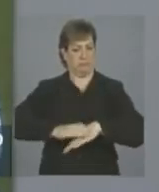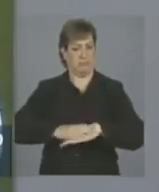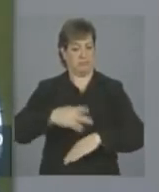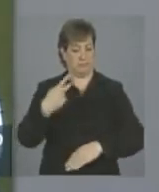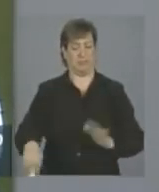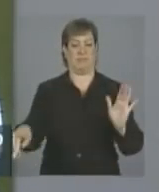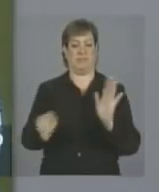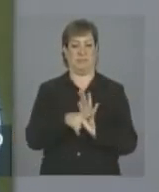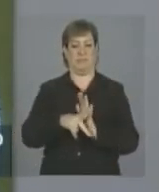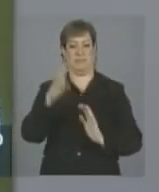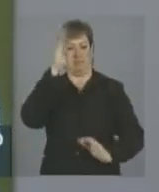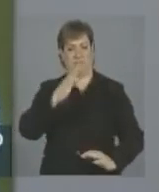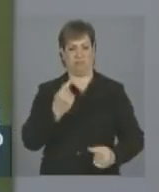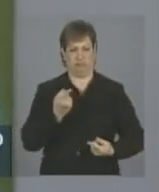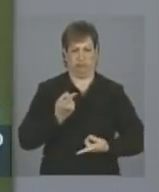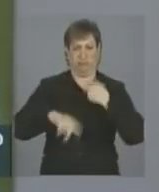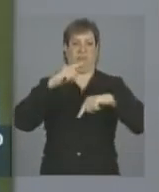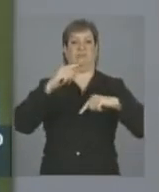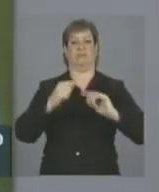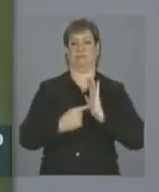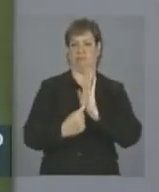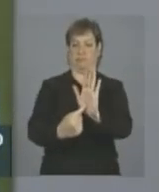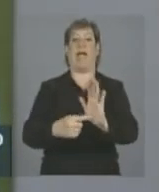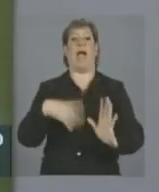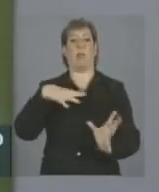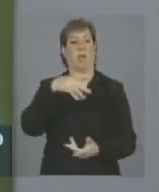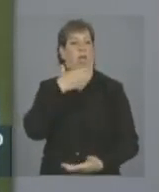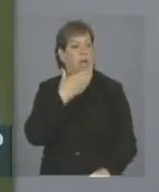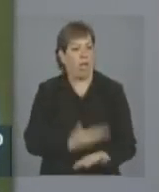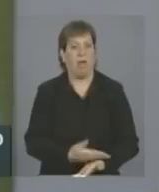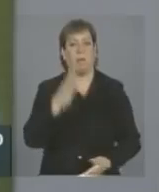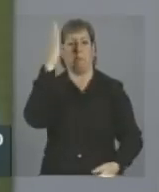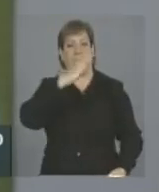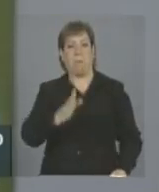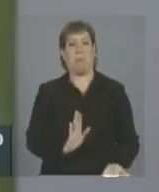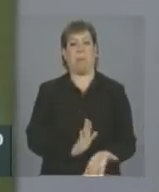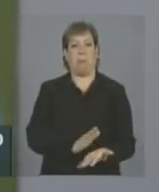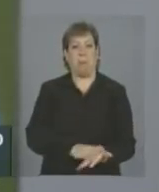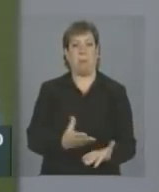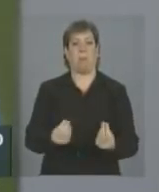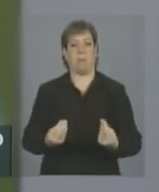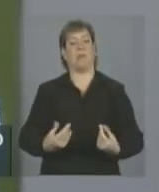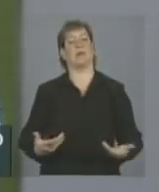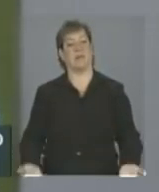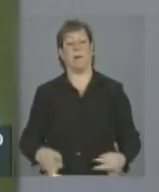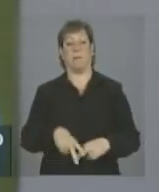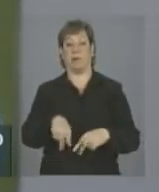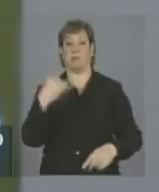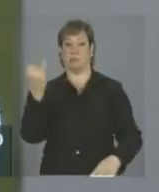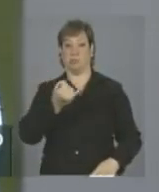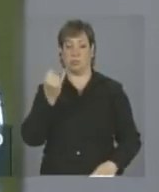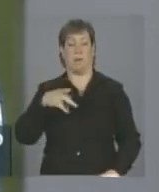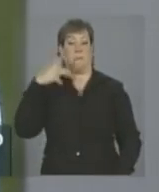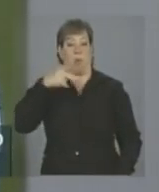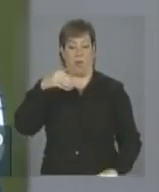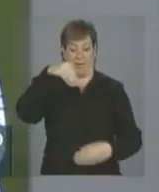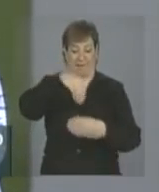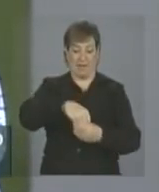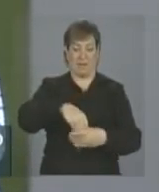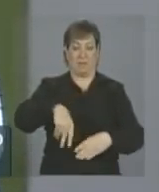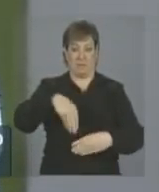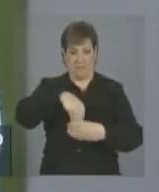país. Por isso, eu acredito que é muito importante perceber as relações entre política interna e